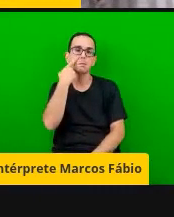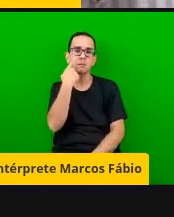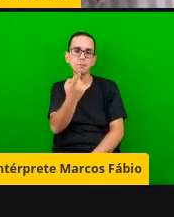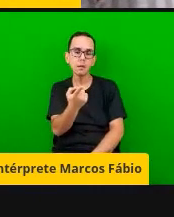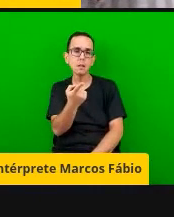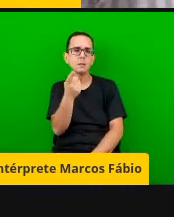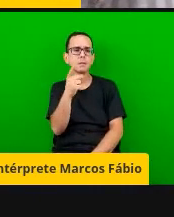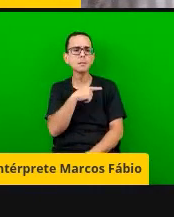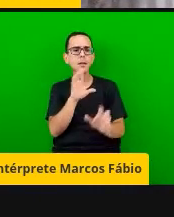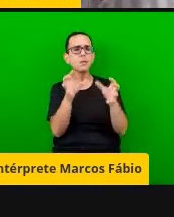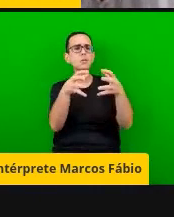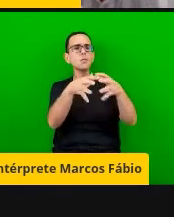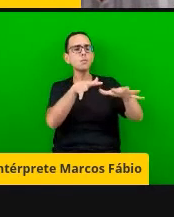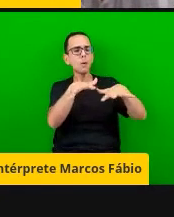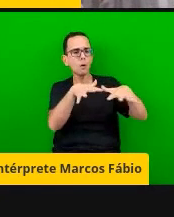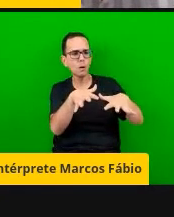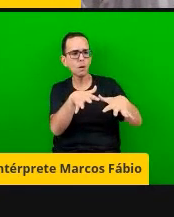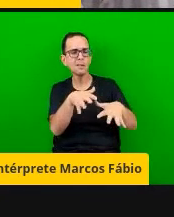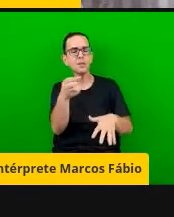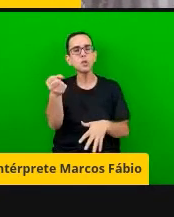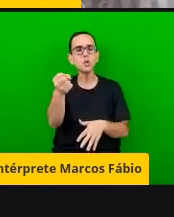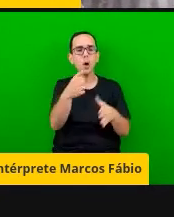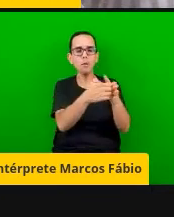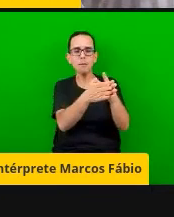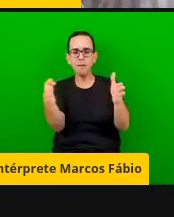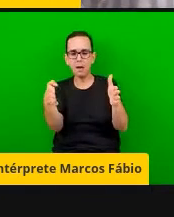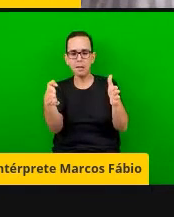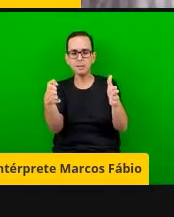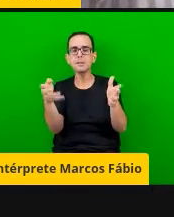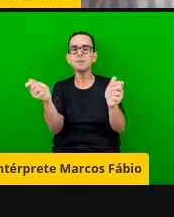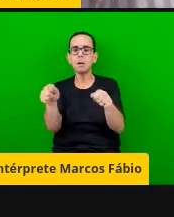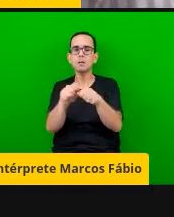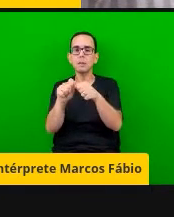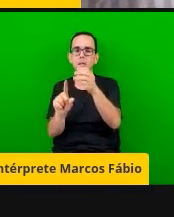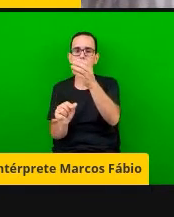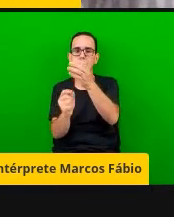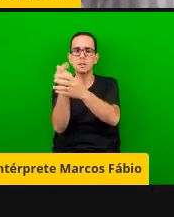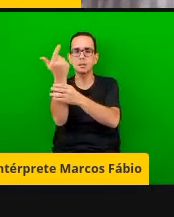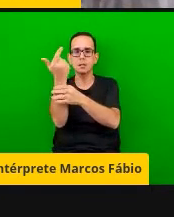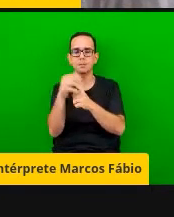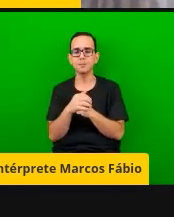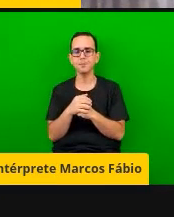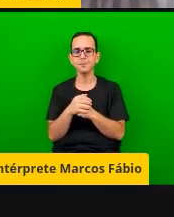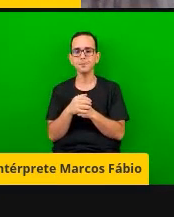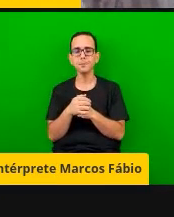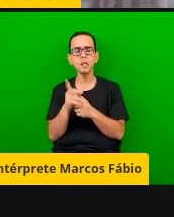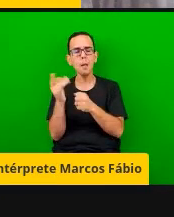culminar numa nova fase de produção capitalista, naquela produção baseada